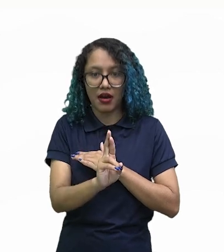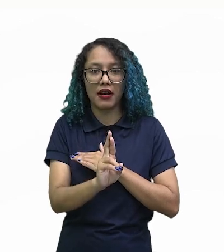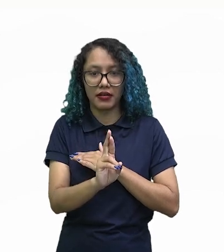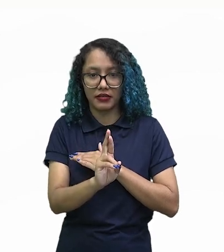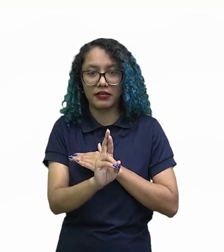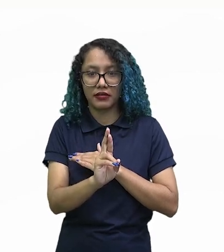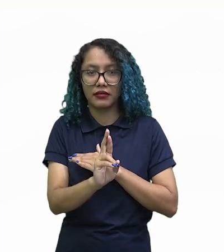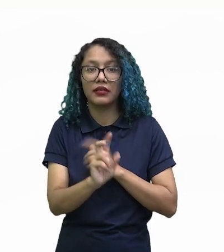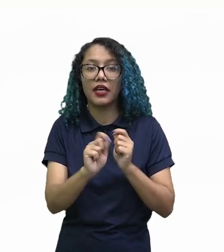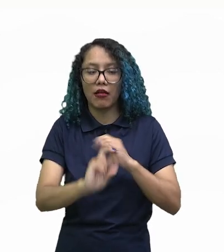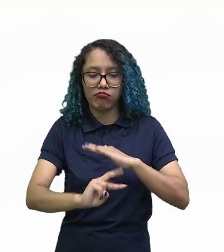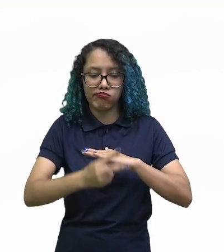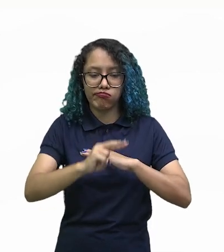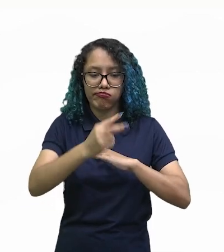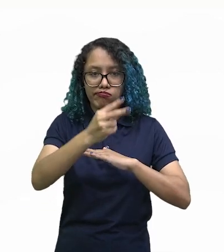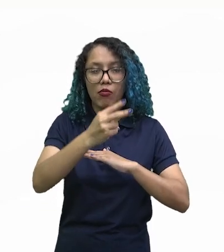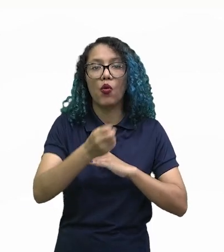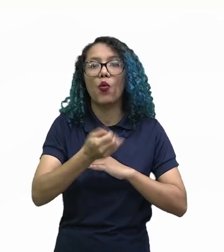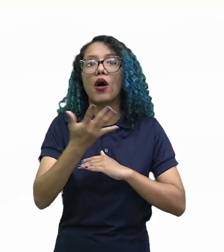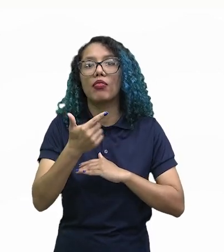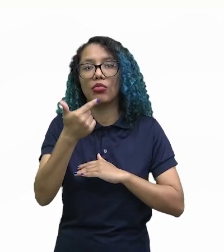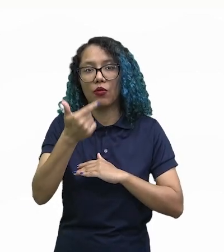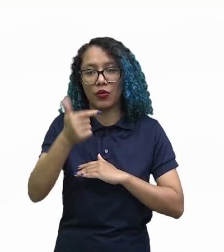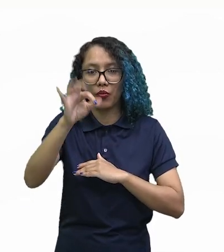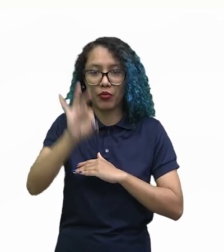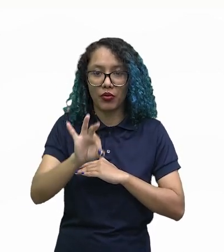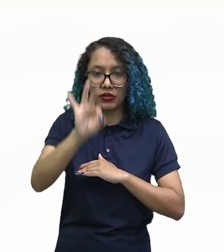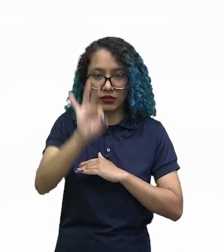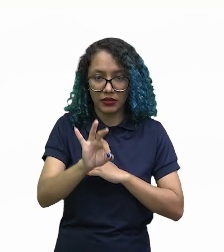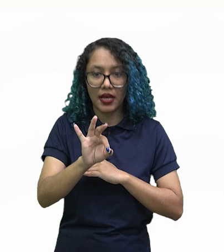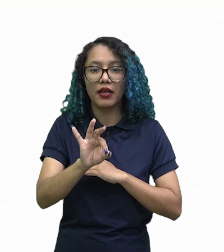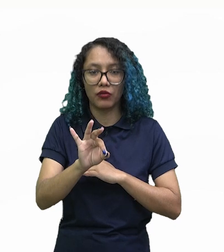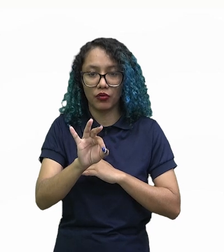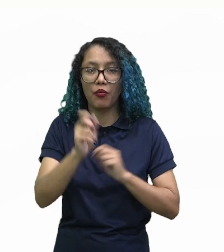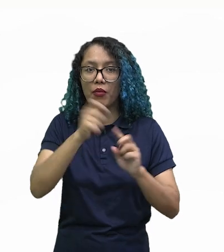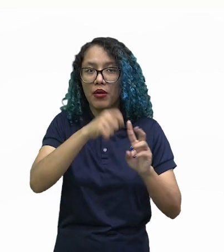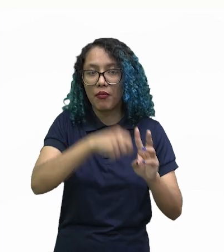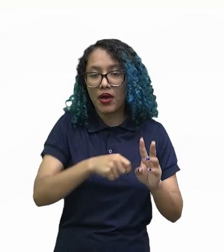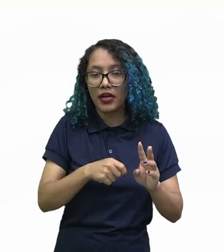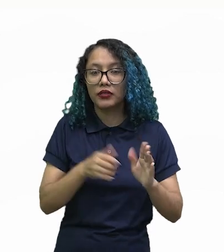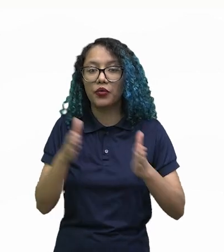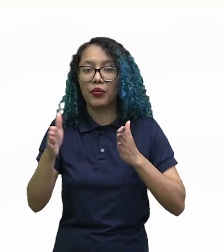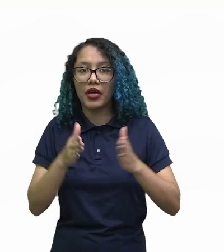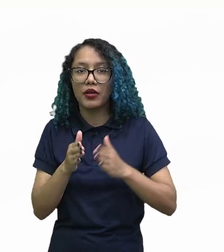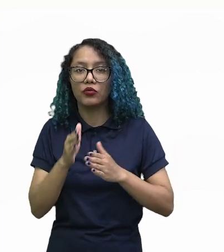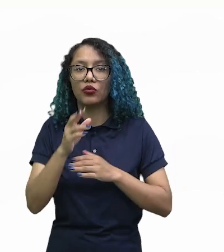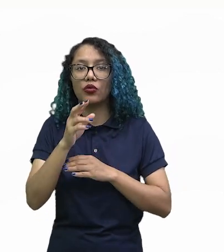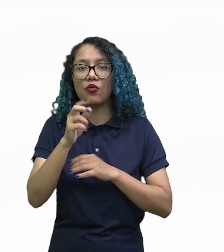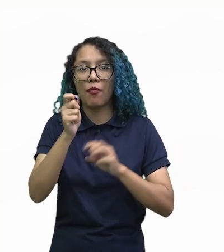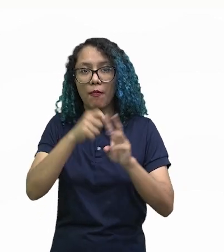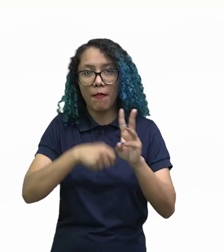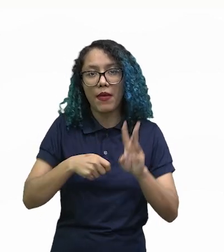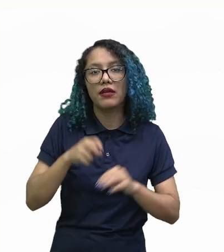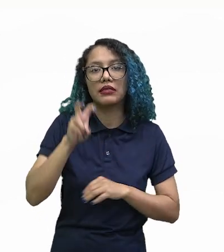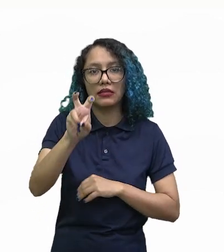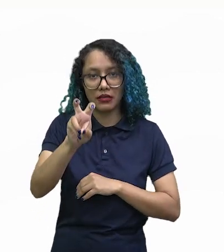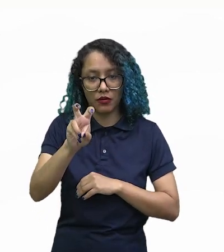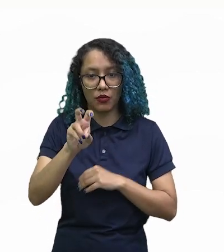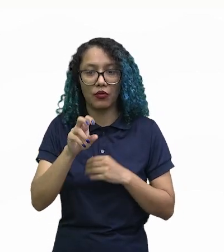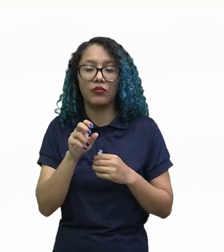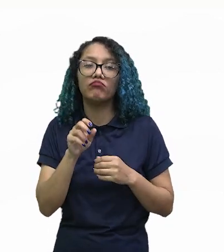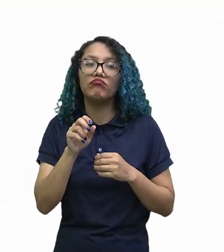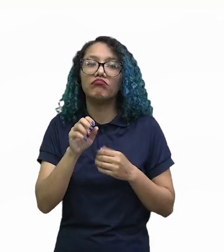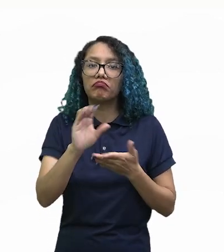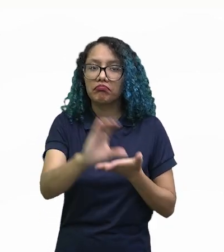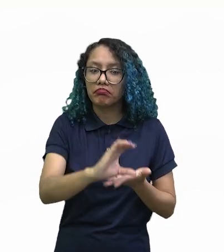aplicação que rende 2% ao mês por 5 meses. Tudo bem? Quanto será que você vai